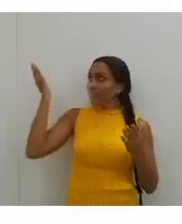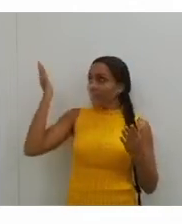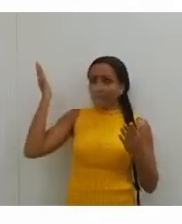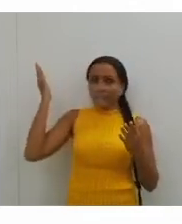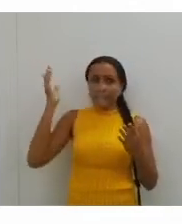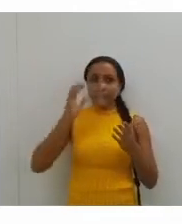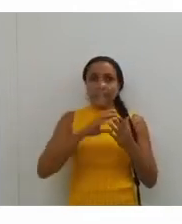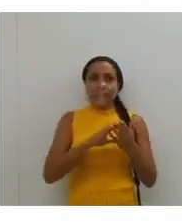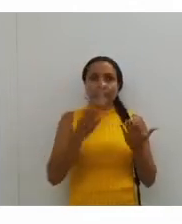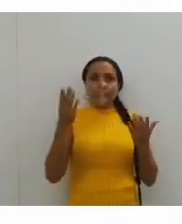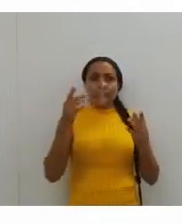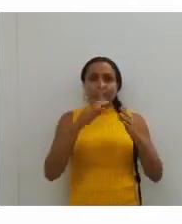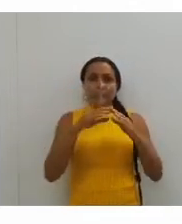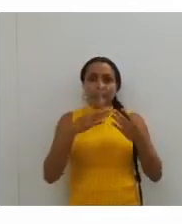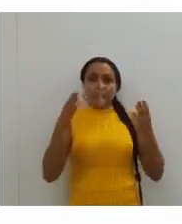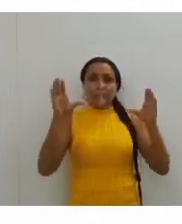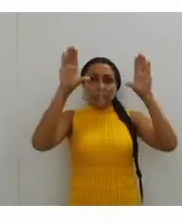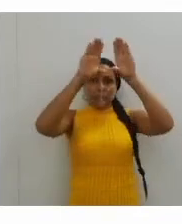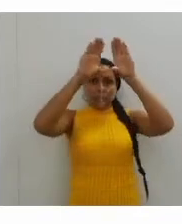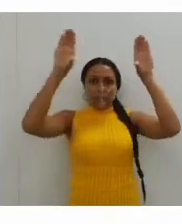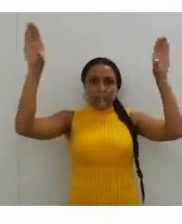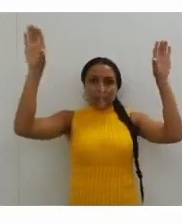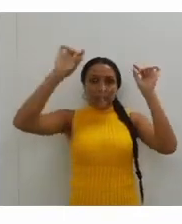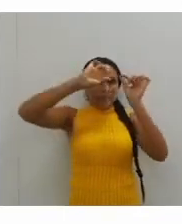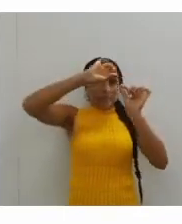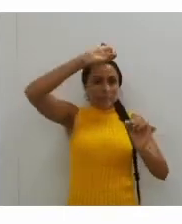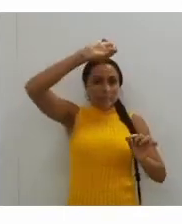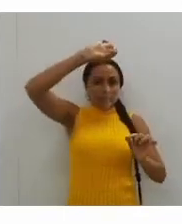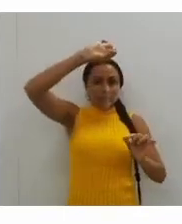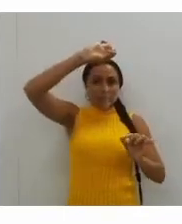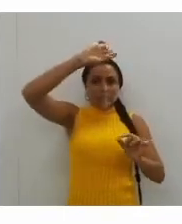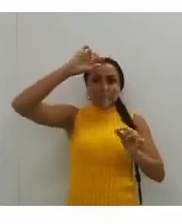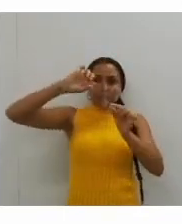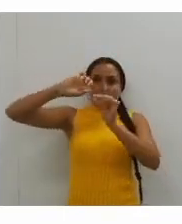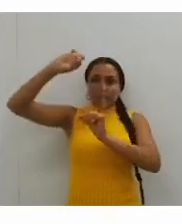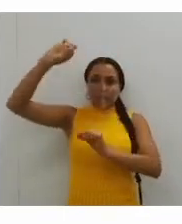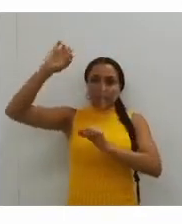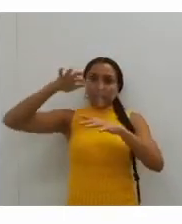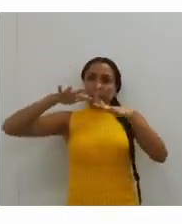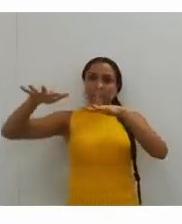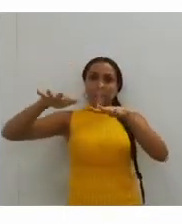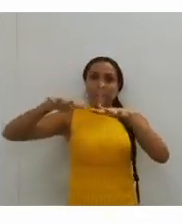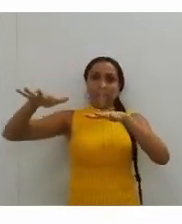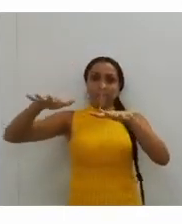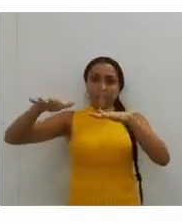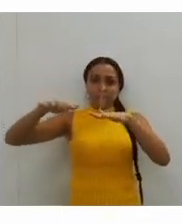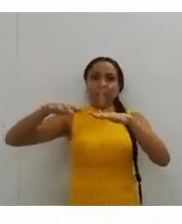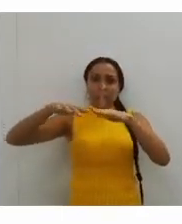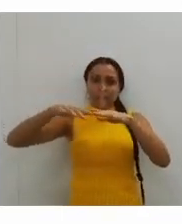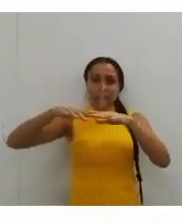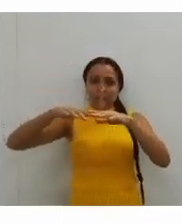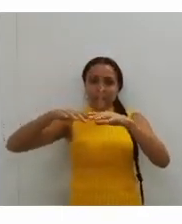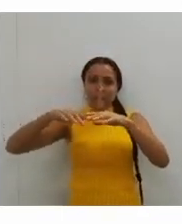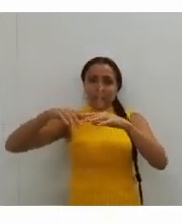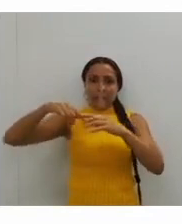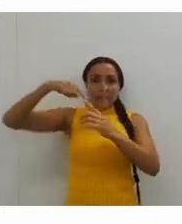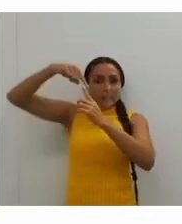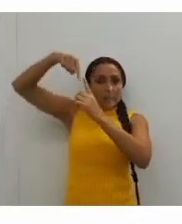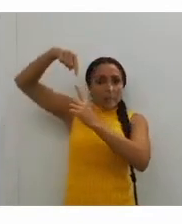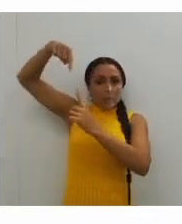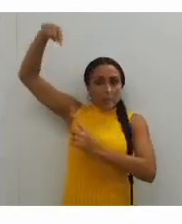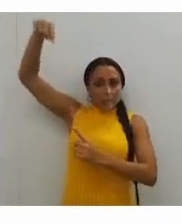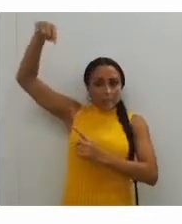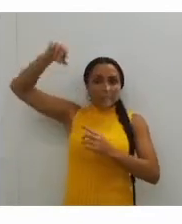polia fixa no teto e uma polia móvel. E essa polia móvel está sobre cordas. Então você tem uma